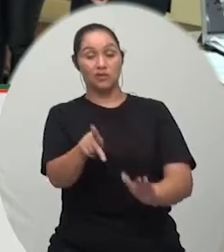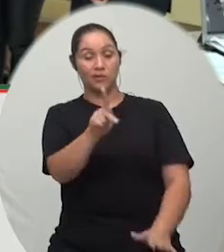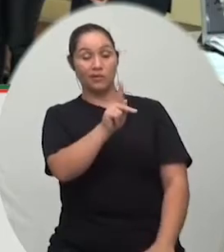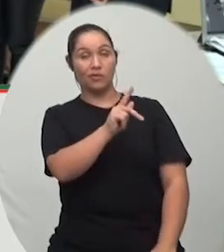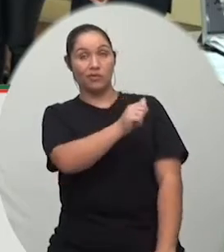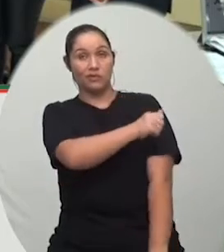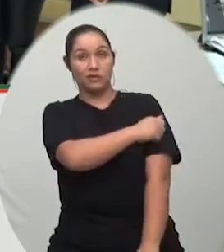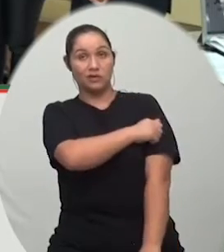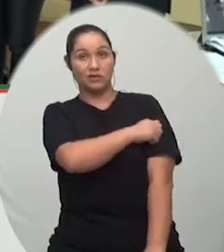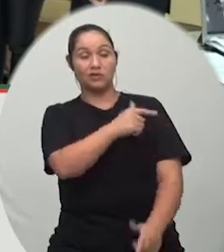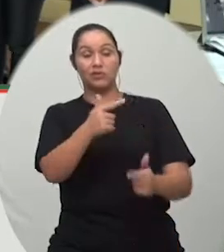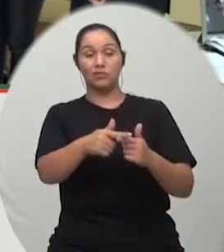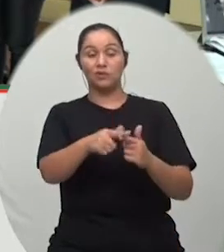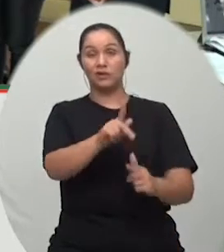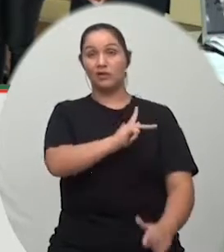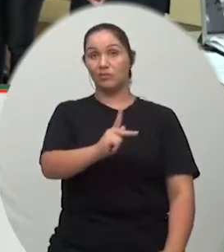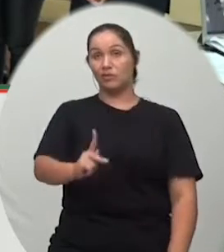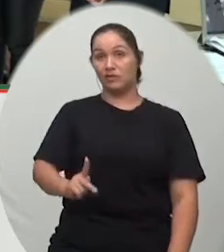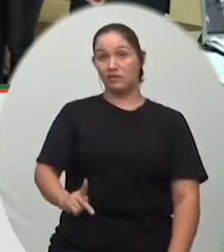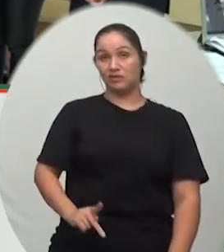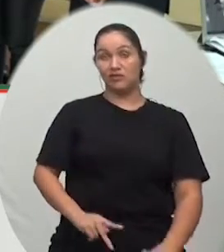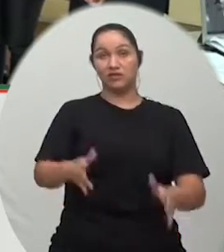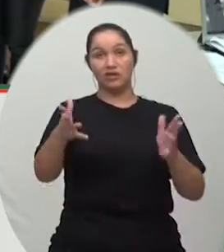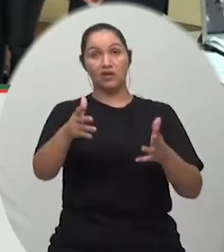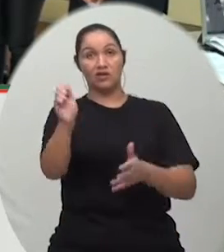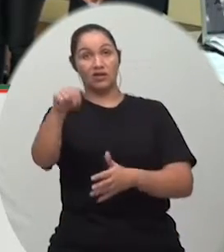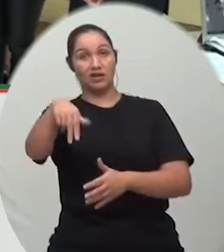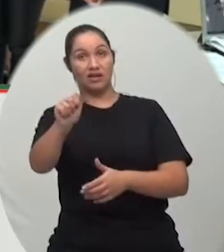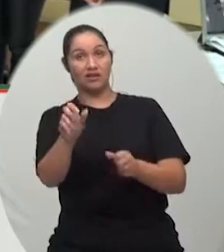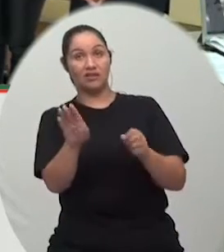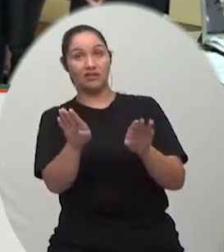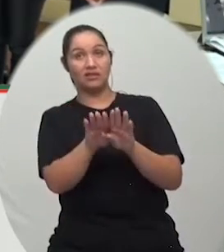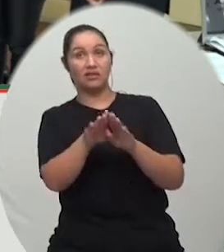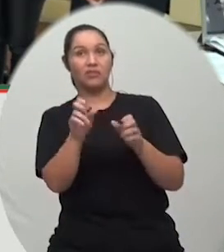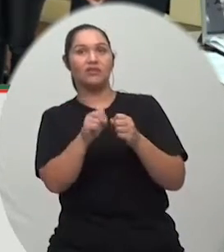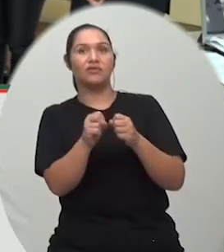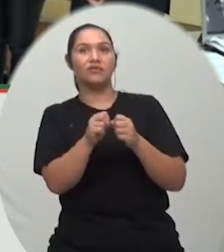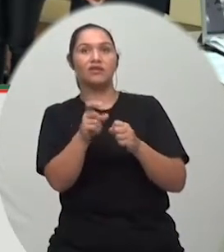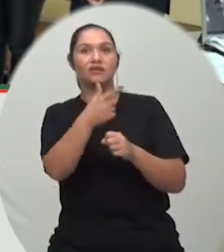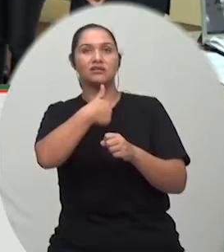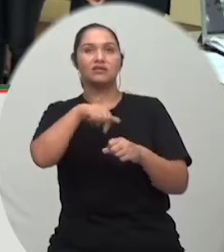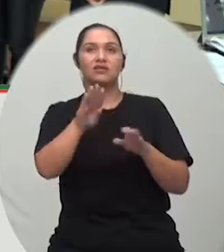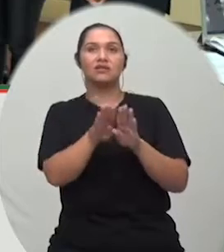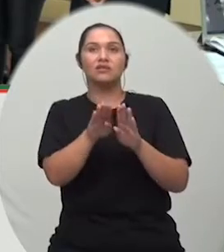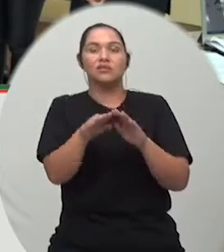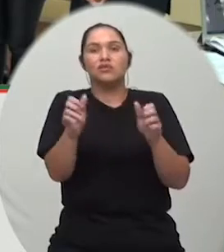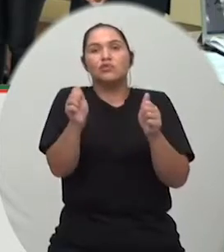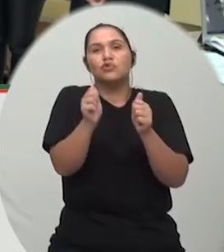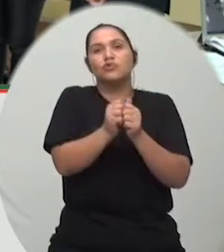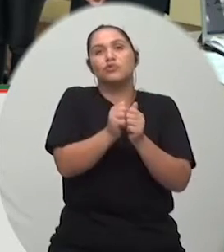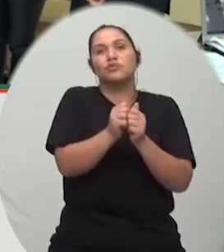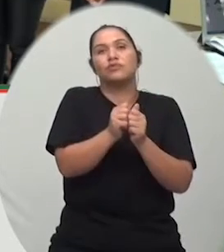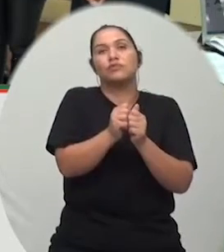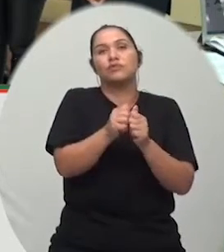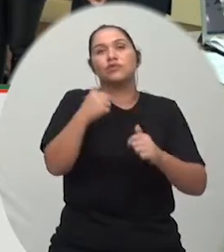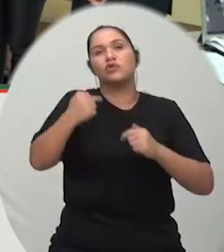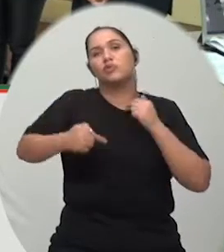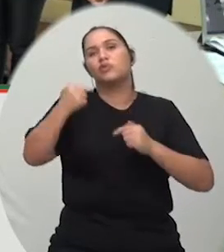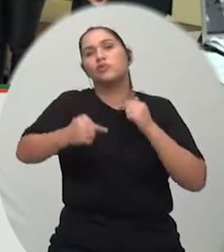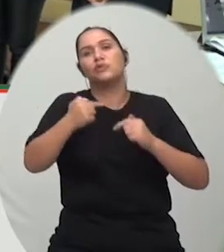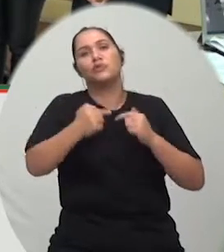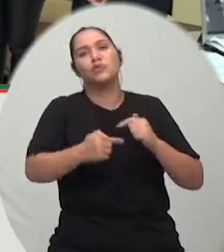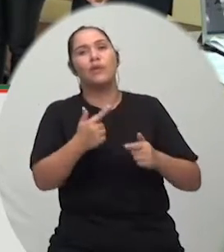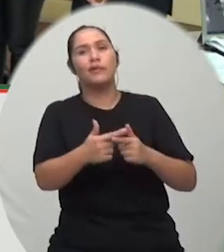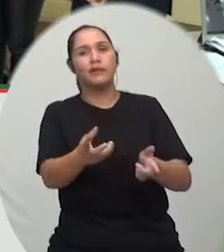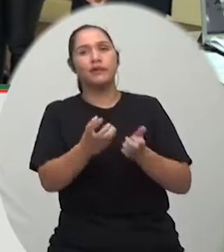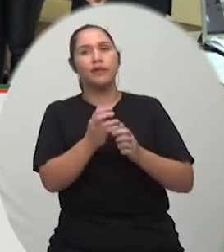do Centro Acadêmico. Agora a Ana faz isso. E nós também, né, Ana, temos nos aproximado bastante, né, discutido muito o